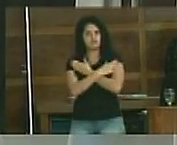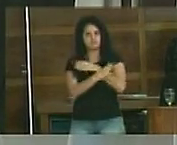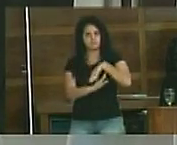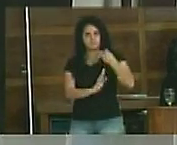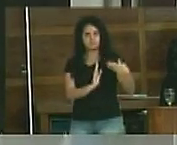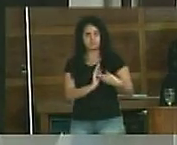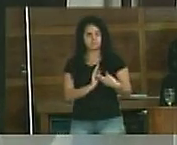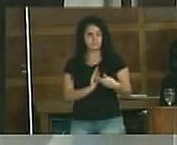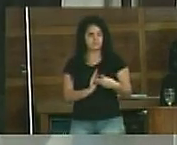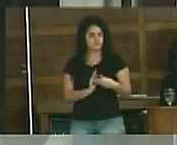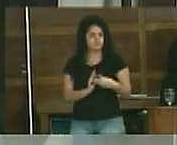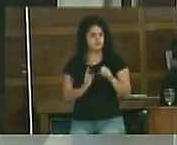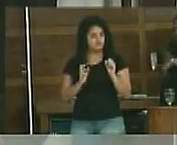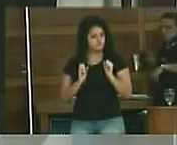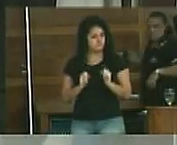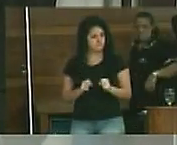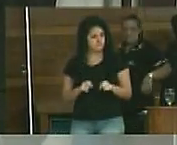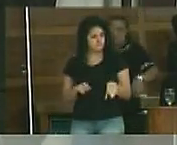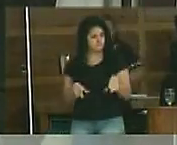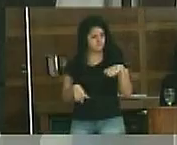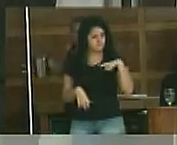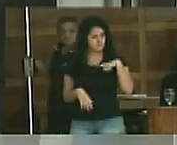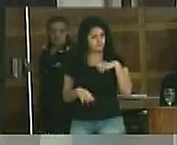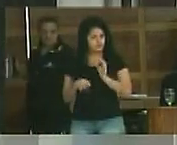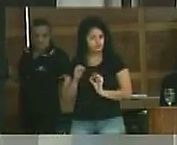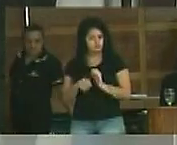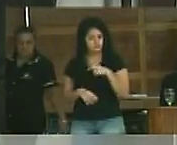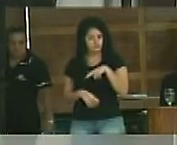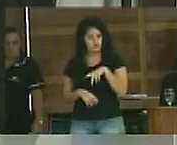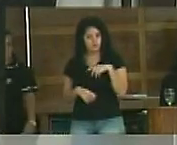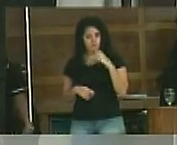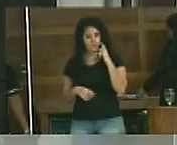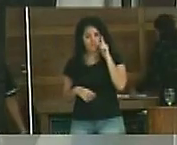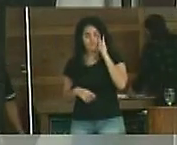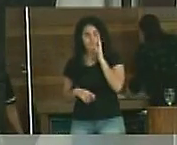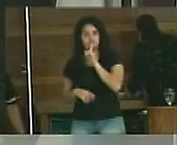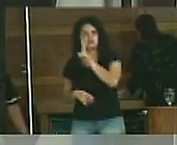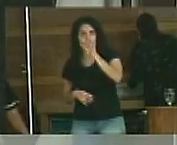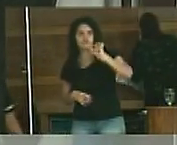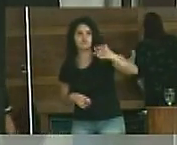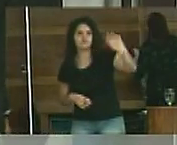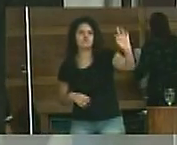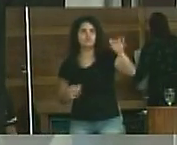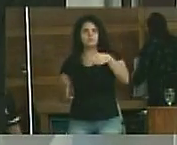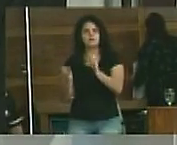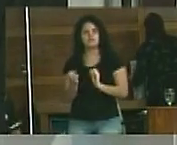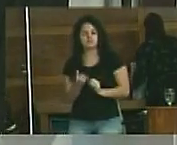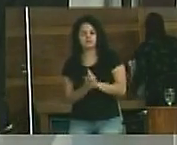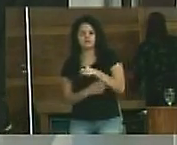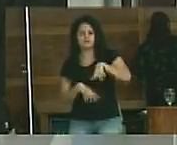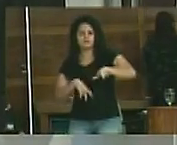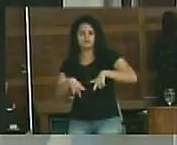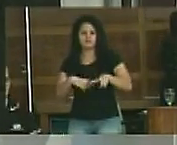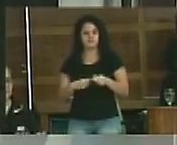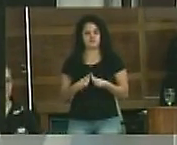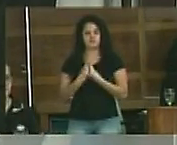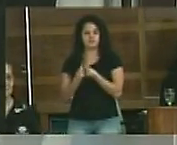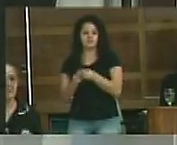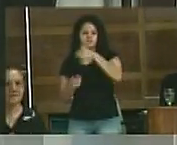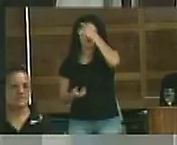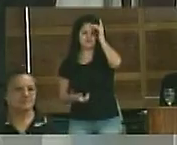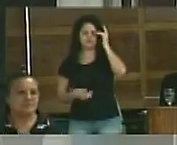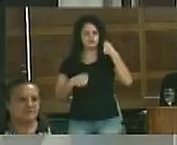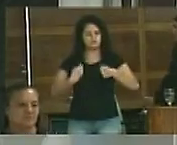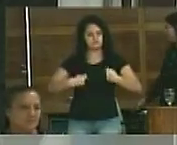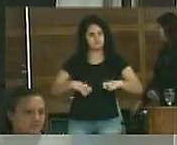todos e que possa ter um gestor aqui com visão para o futuro, que gere emprego para o nosso povo, que tanto